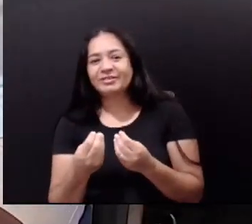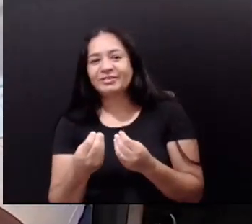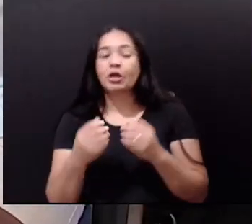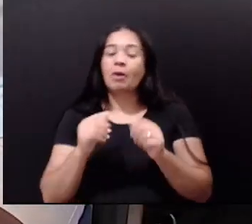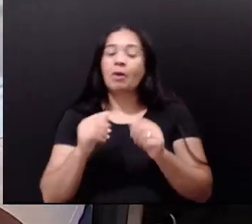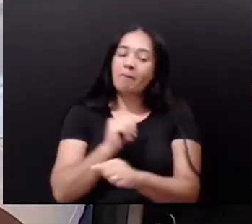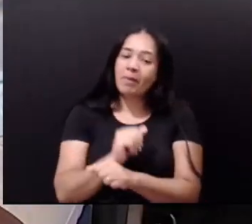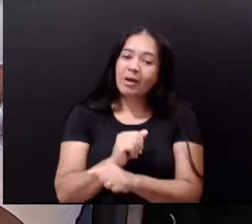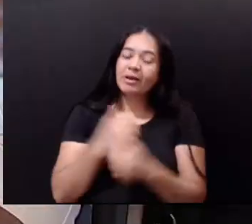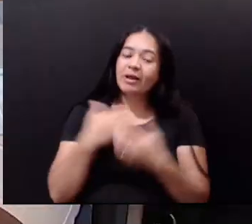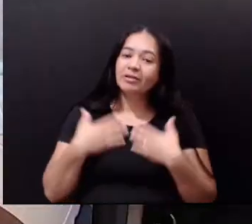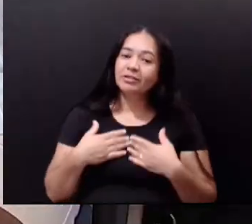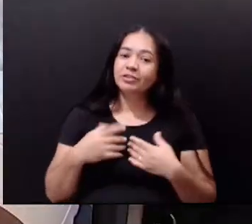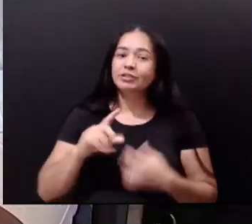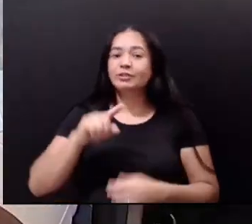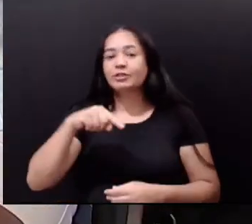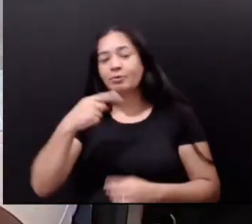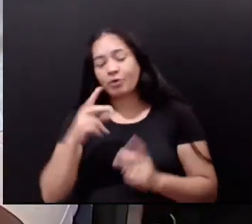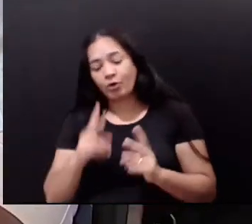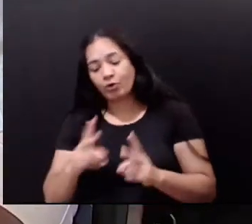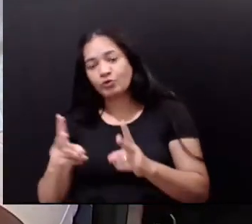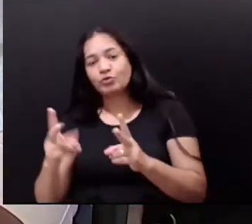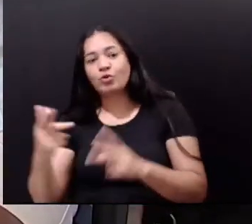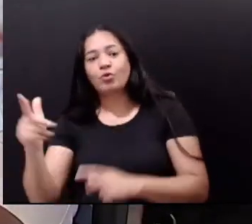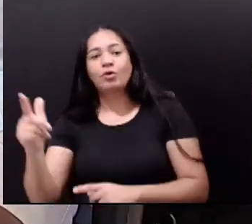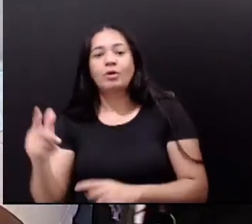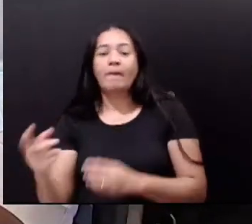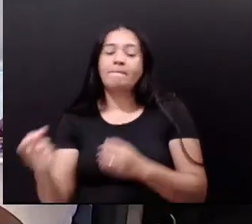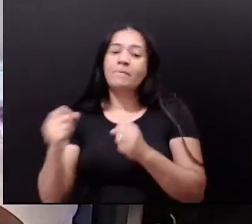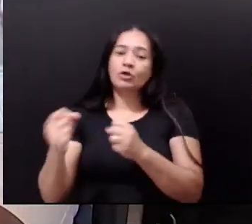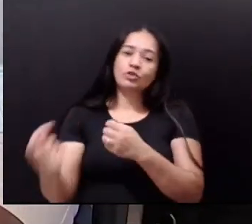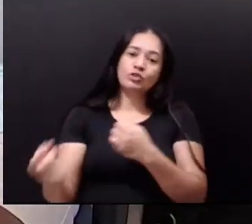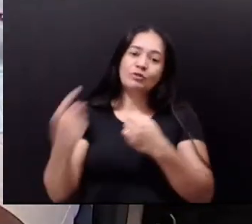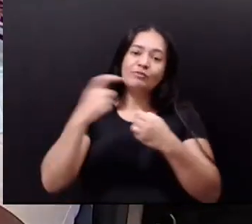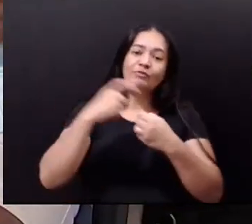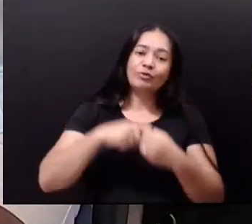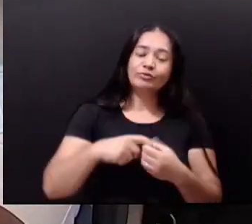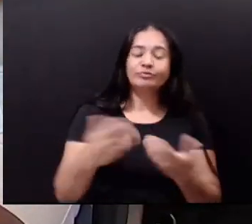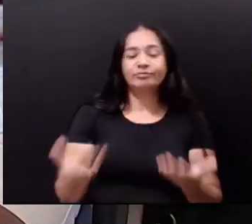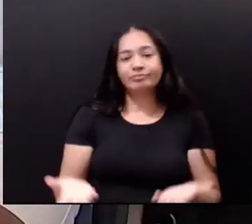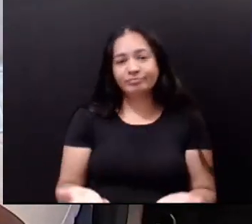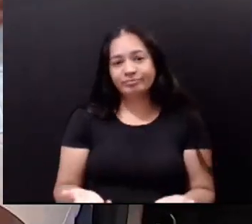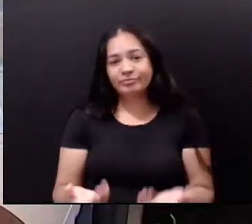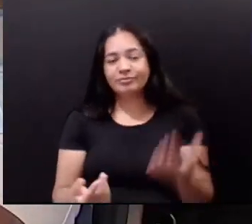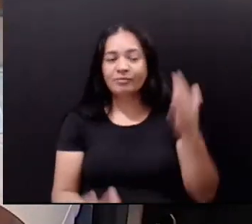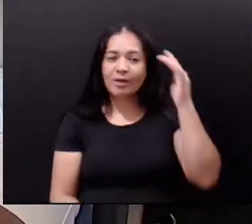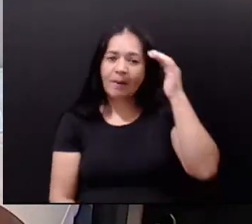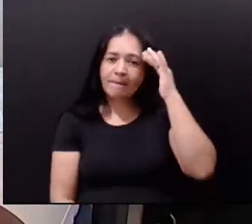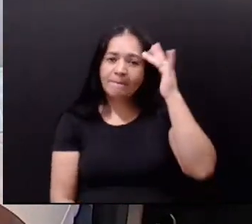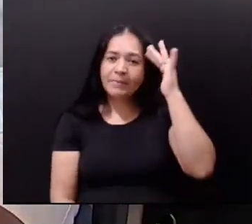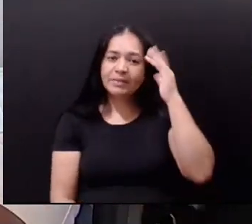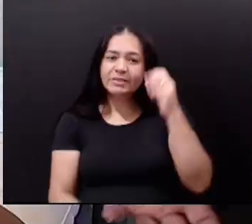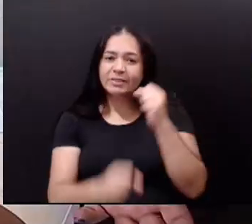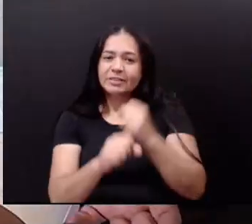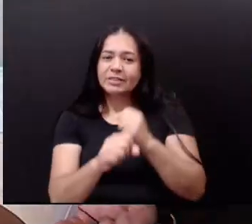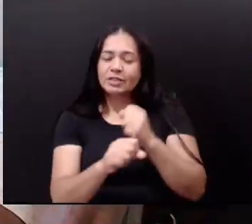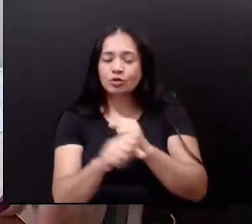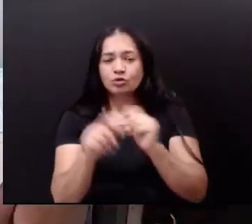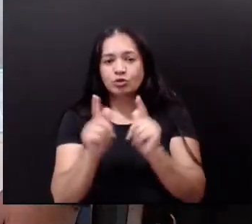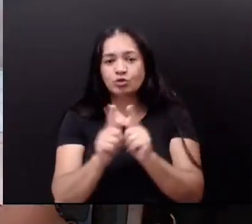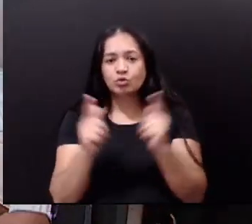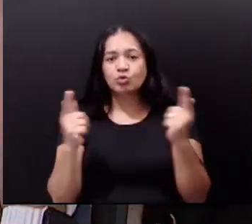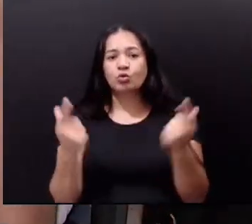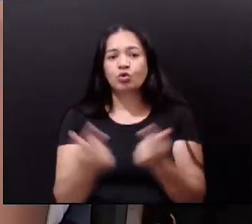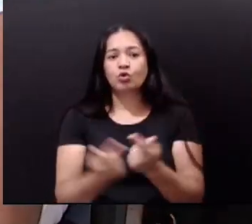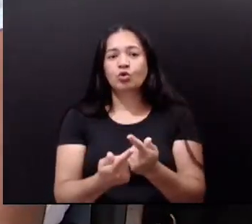um outro percurso, ele pode voltar para trás, né? Pensando nessa construção coletiva do que os grupos querem.